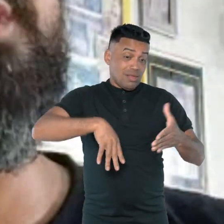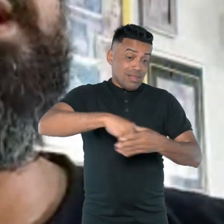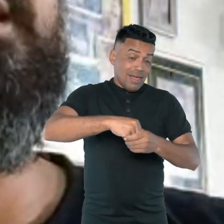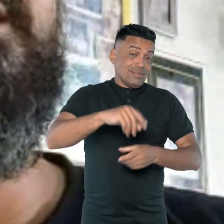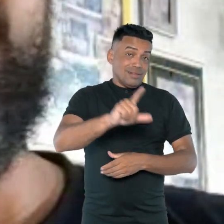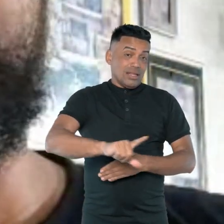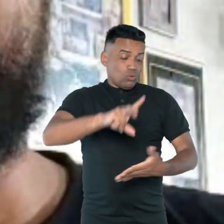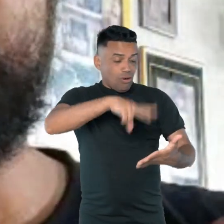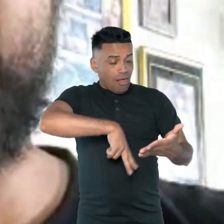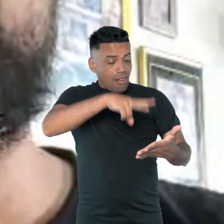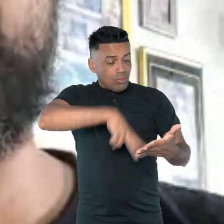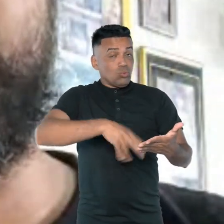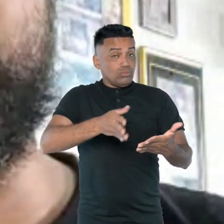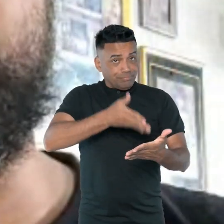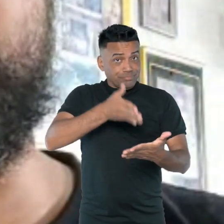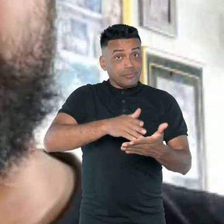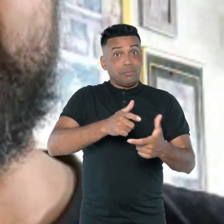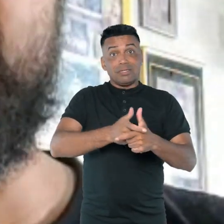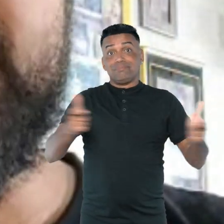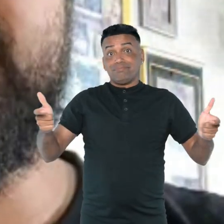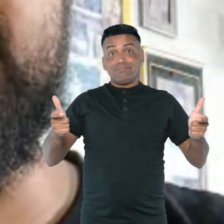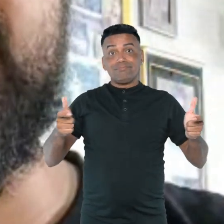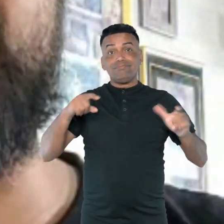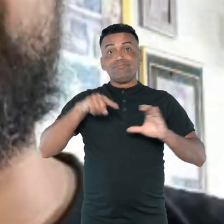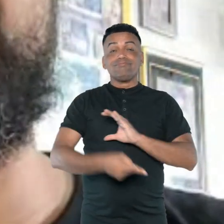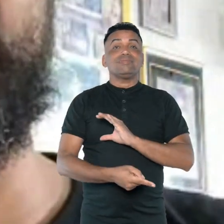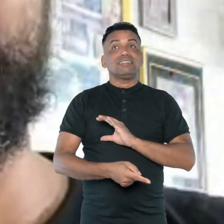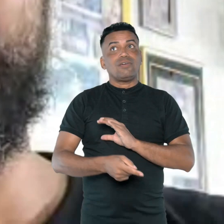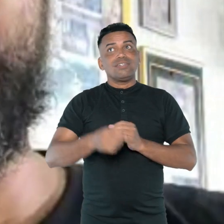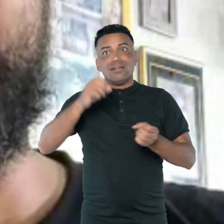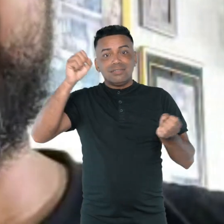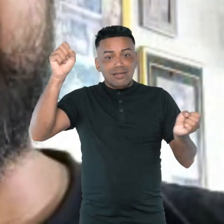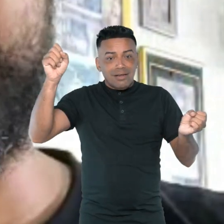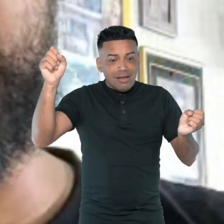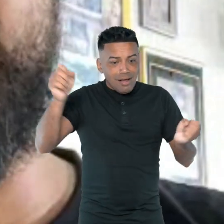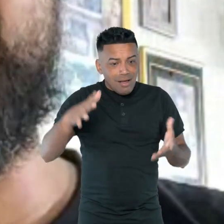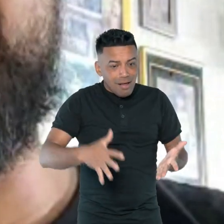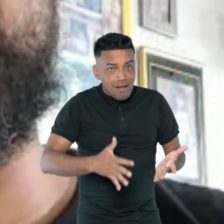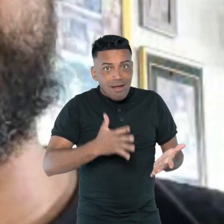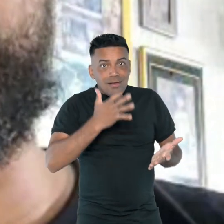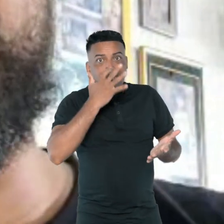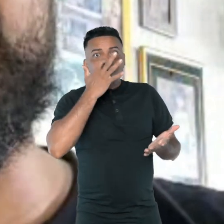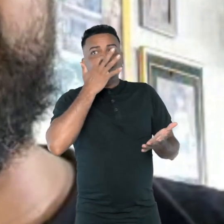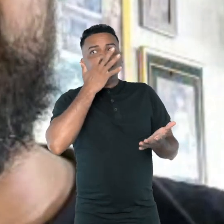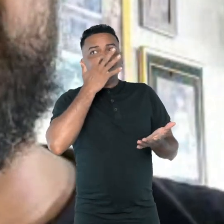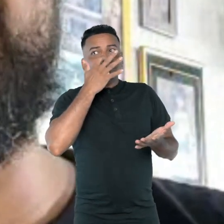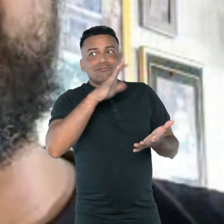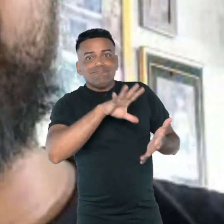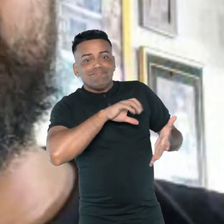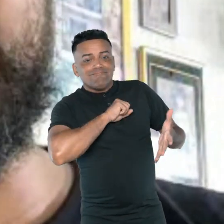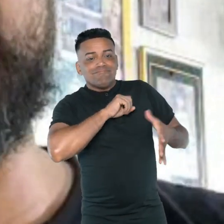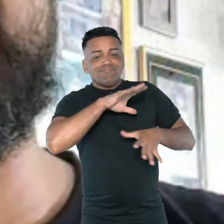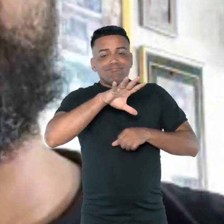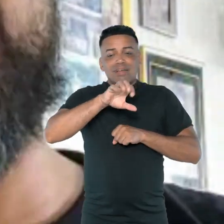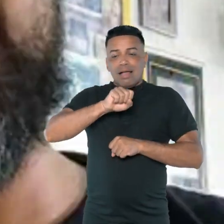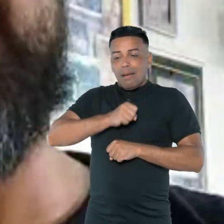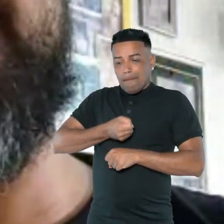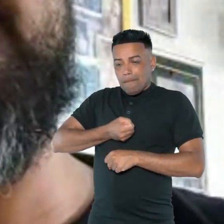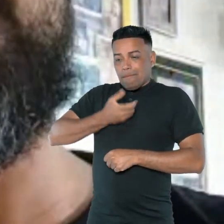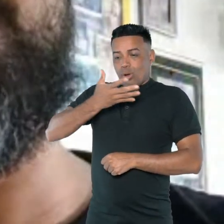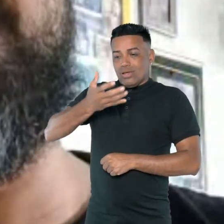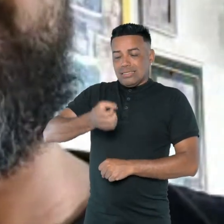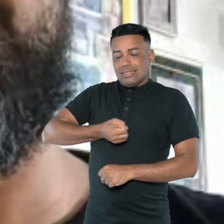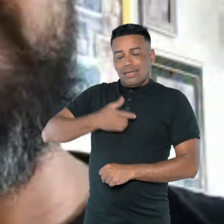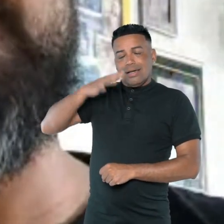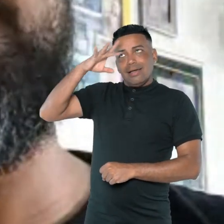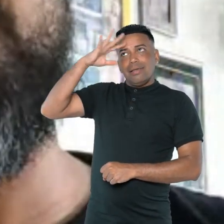está escrito ali, mas mais do que isso, quem sabe elas se encantem, elas se alimentem de poesia, de imaginação,